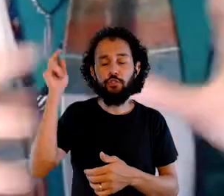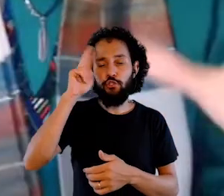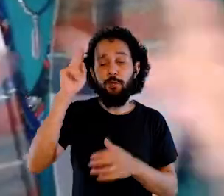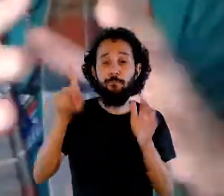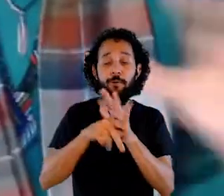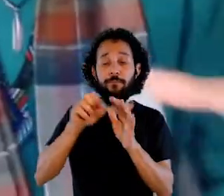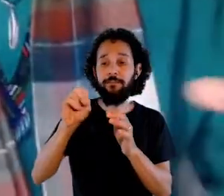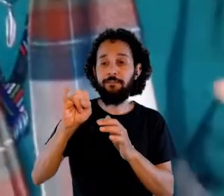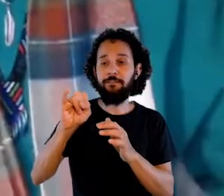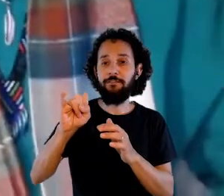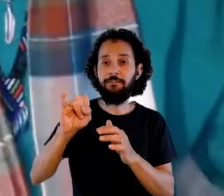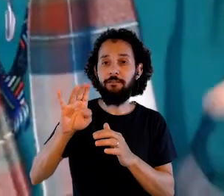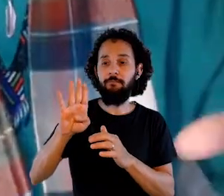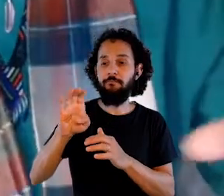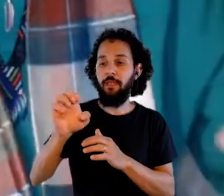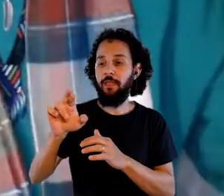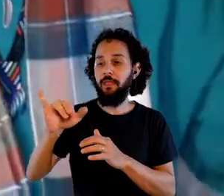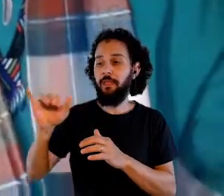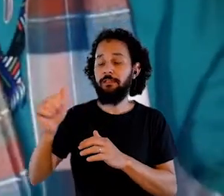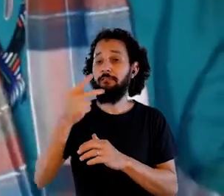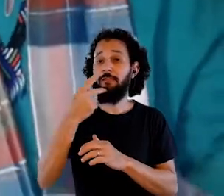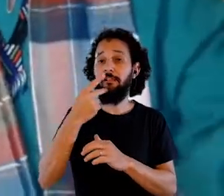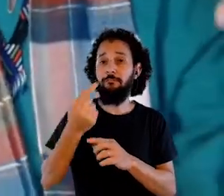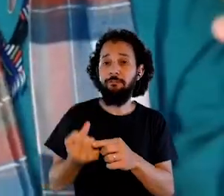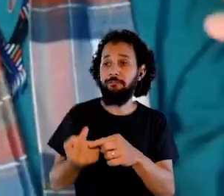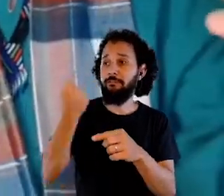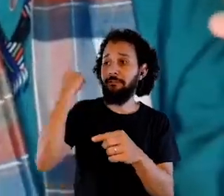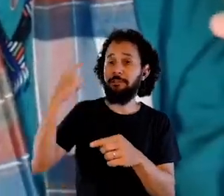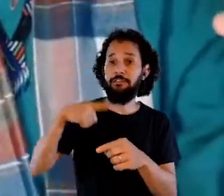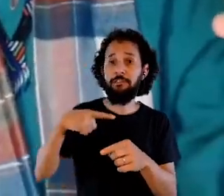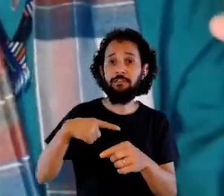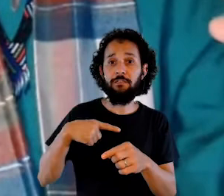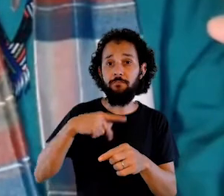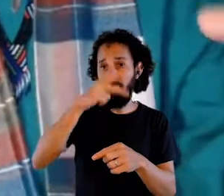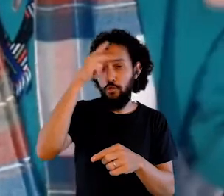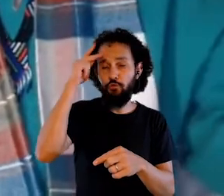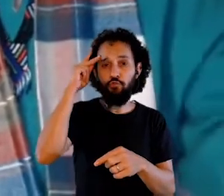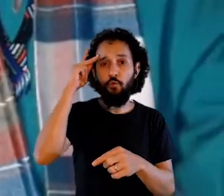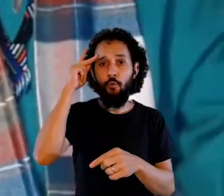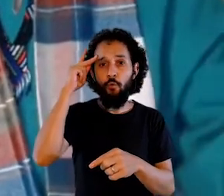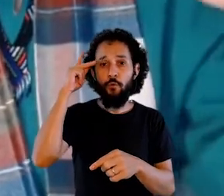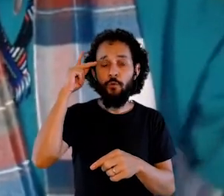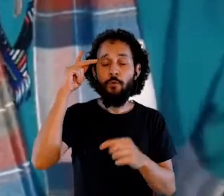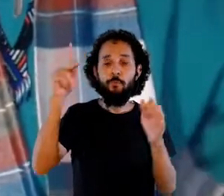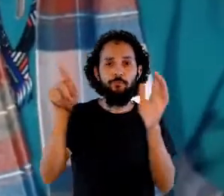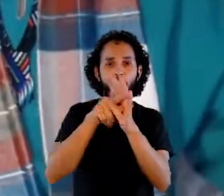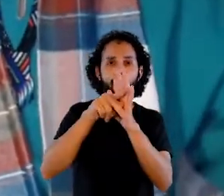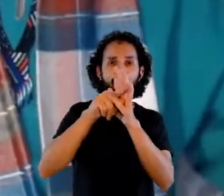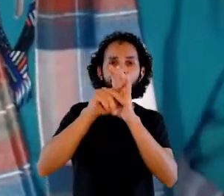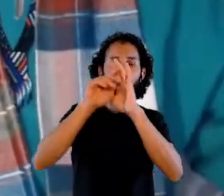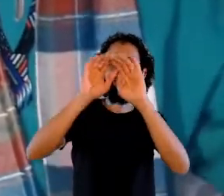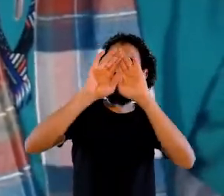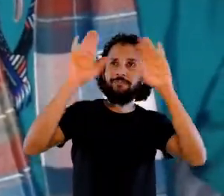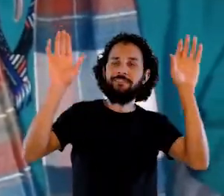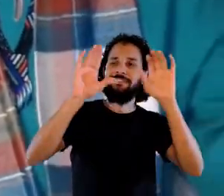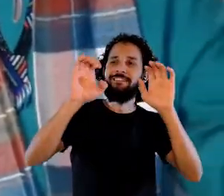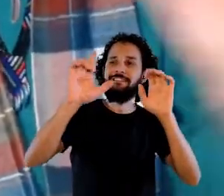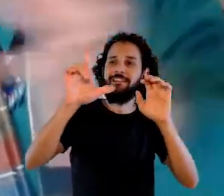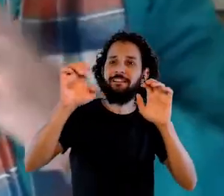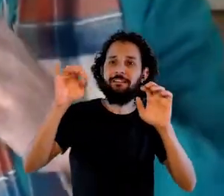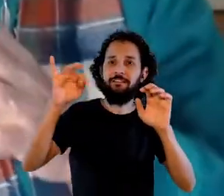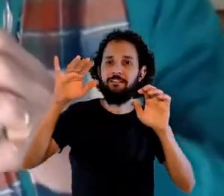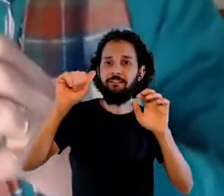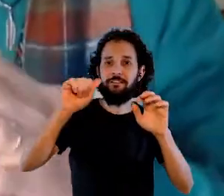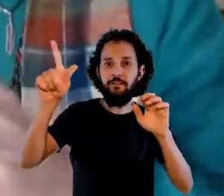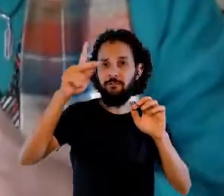que diziam que naquela época só viviam seres celestiais na Terra, e um deles, os tangres bons, sempre tem um bom